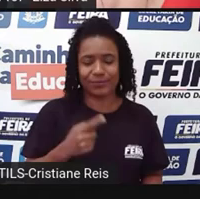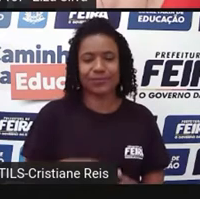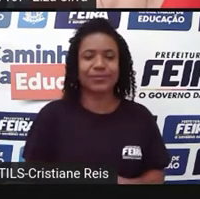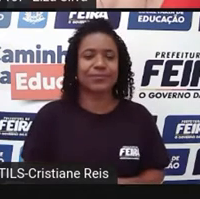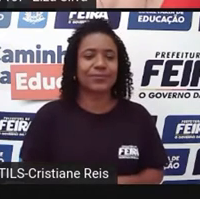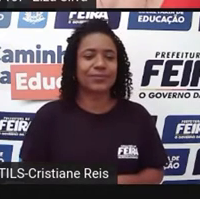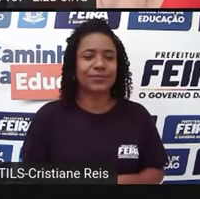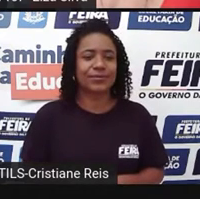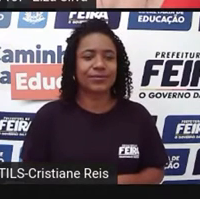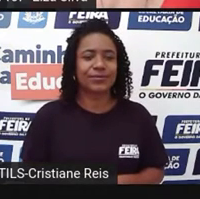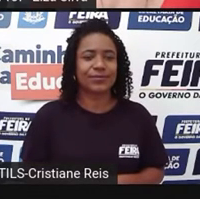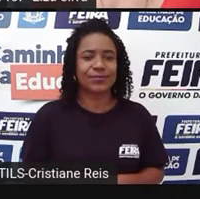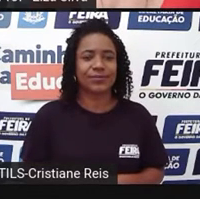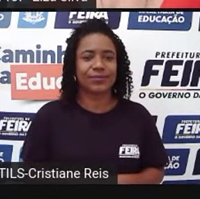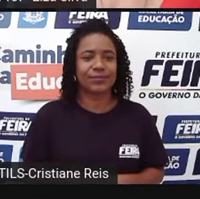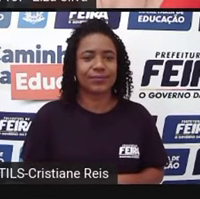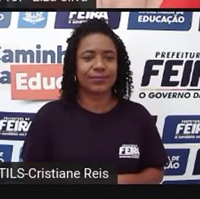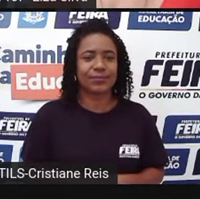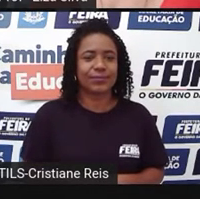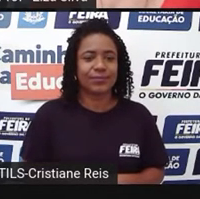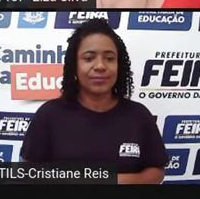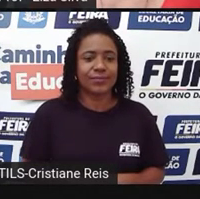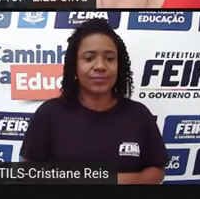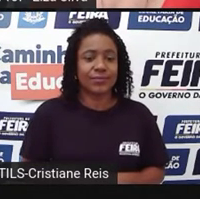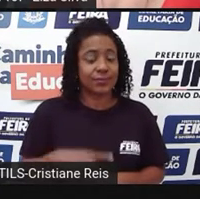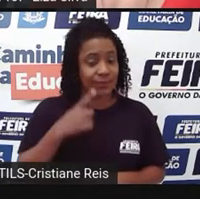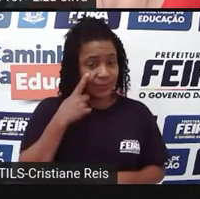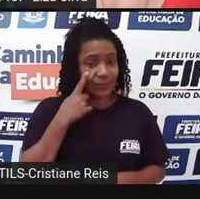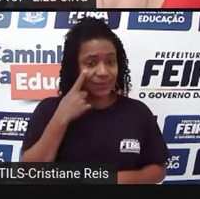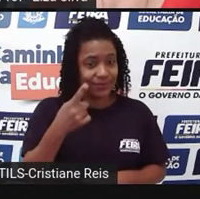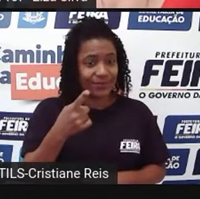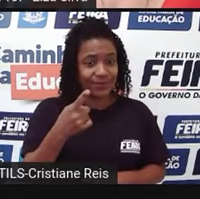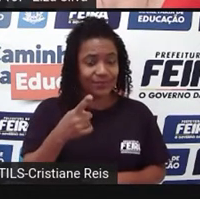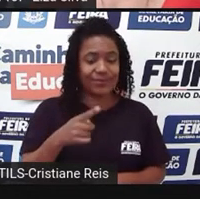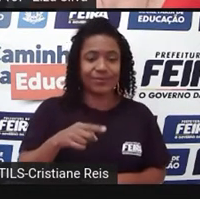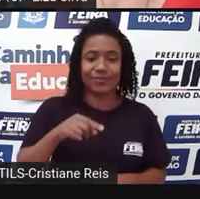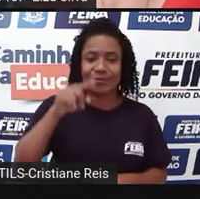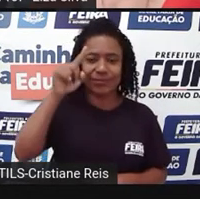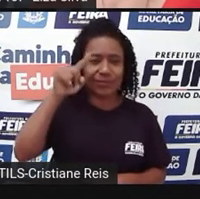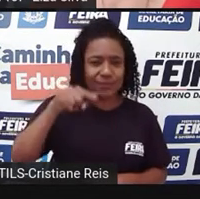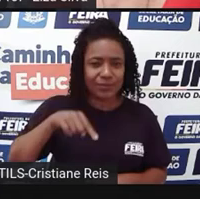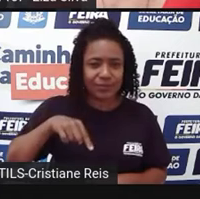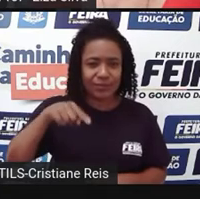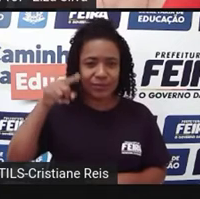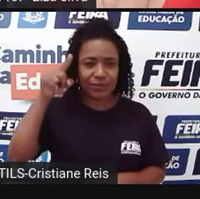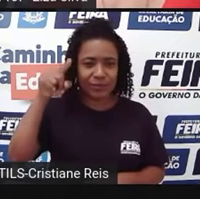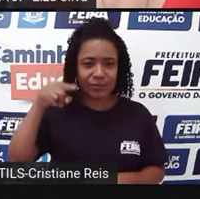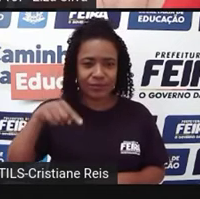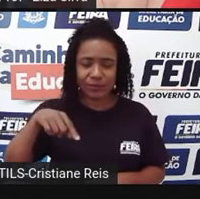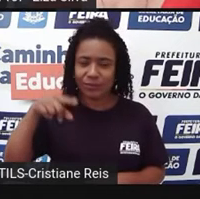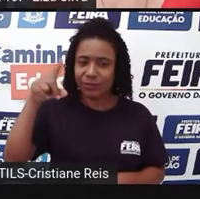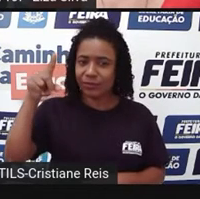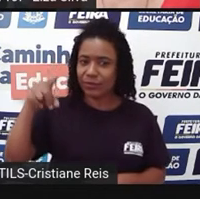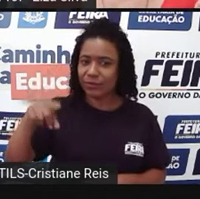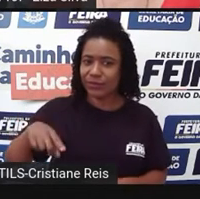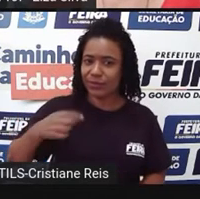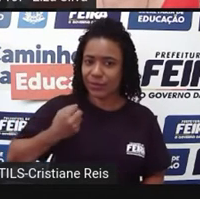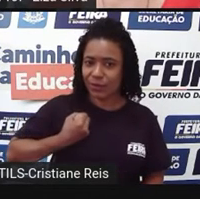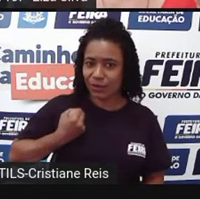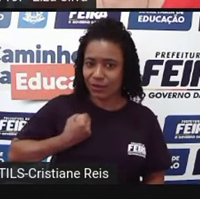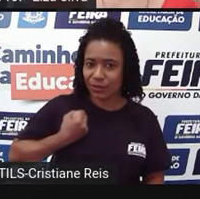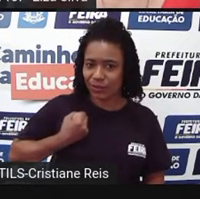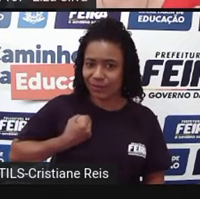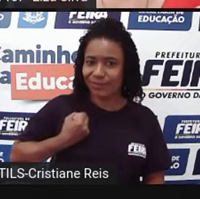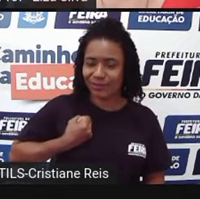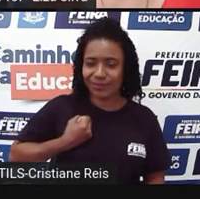favor vejam que eu estou caminhando concurso ué Observe que todos esses números eles têm